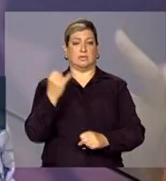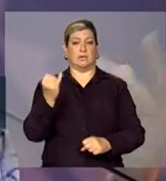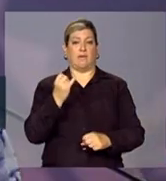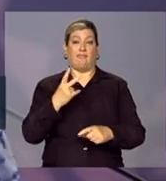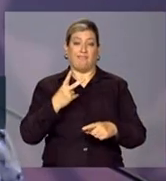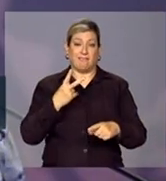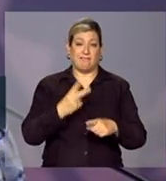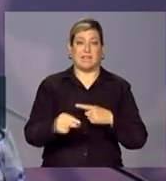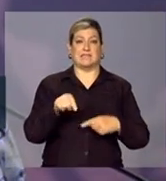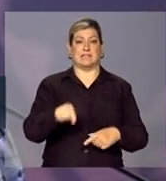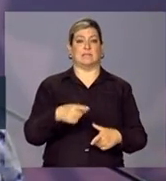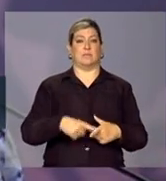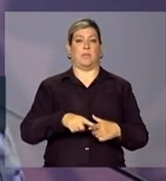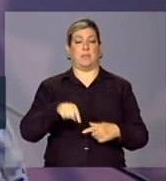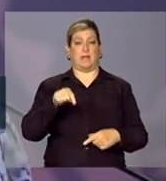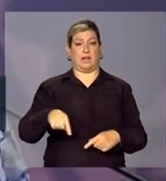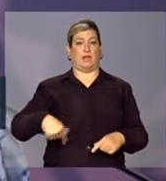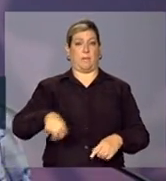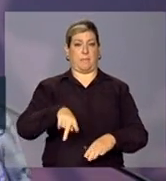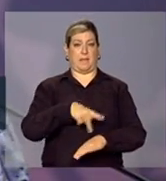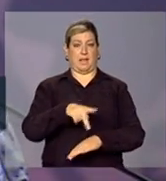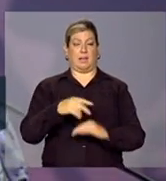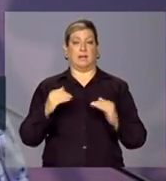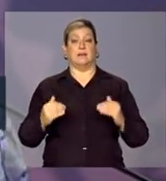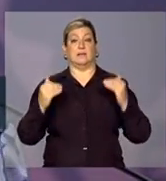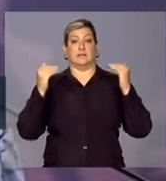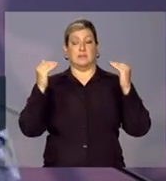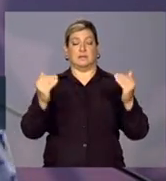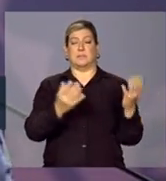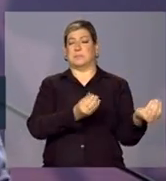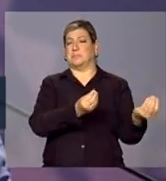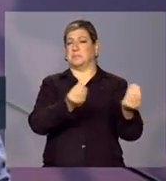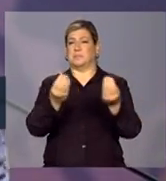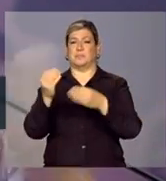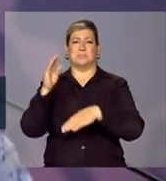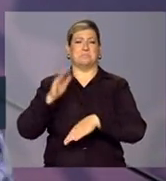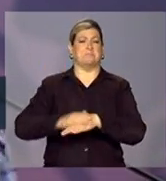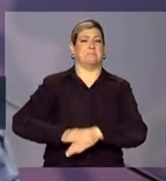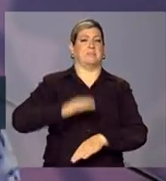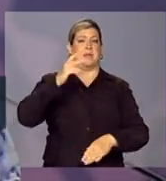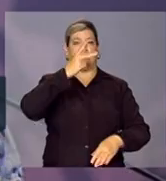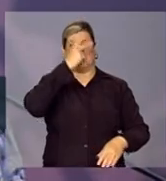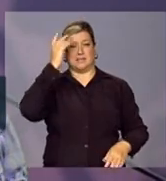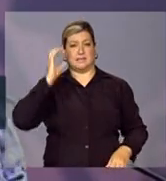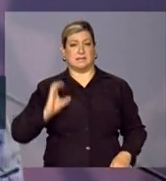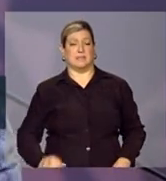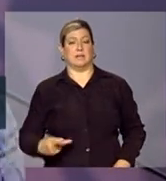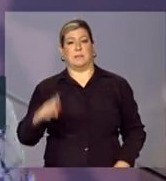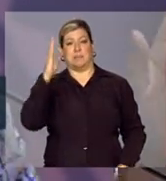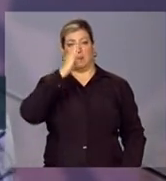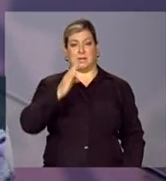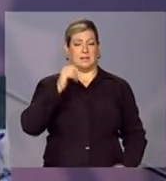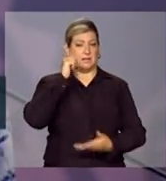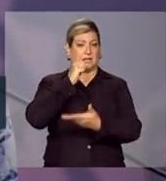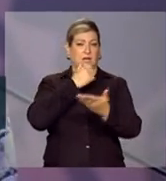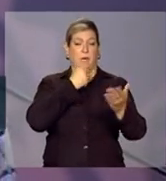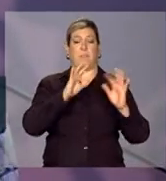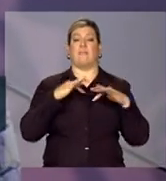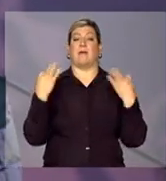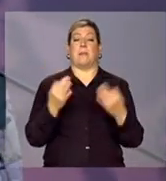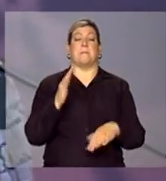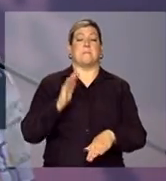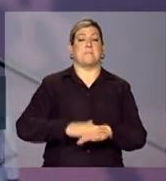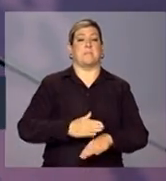superar a miséria em nosso país, elevar milhões de cidadãos e cidadãs brasileiros, milhões de